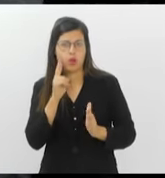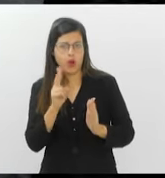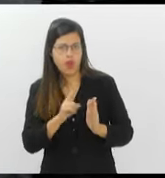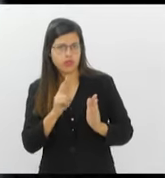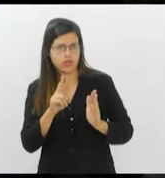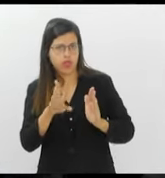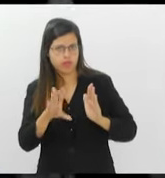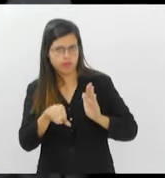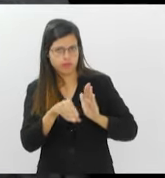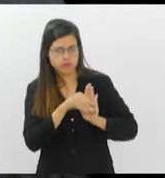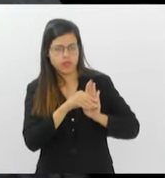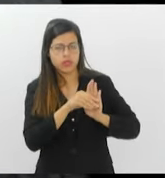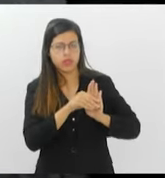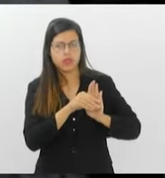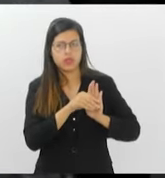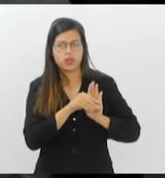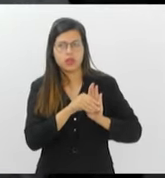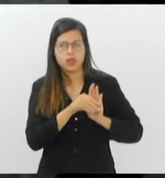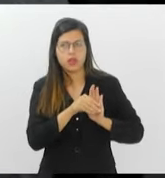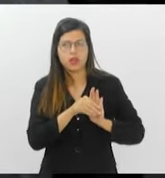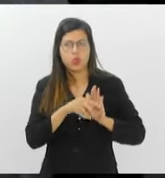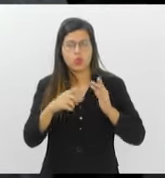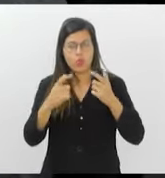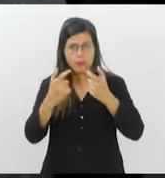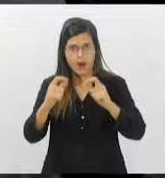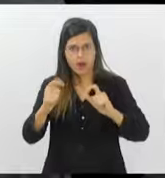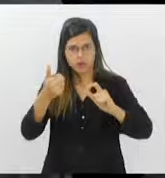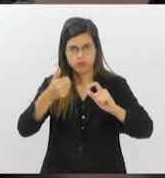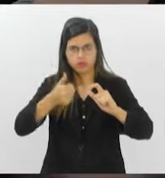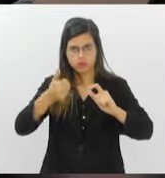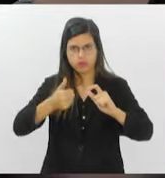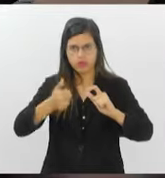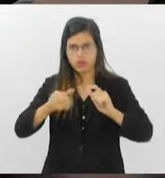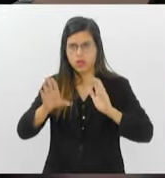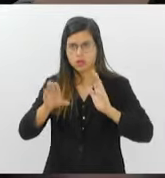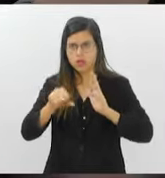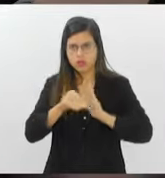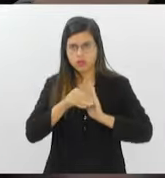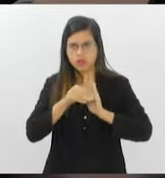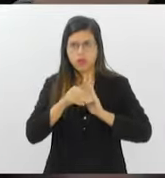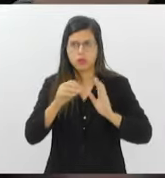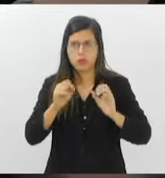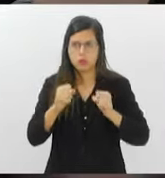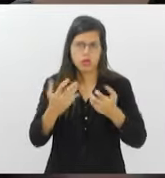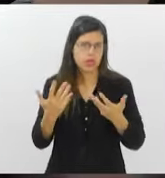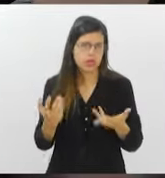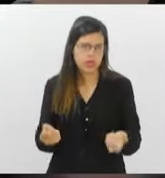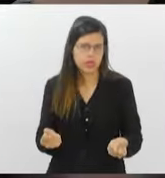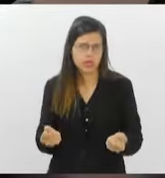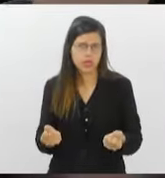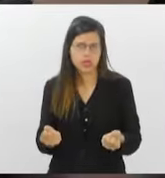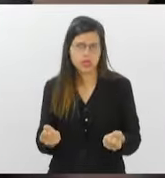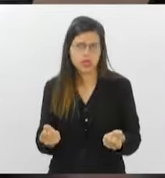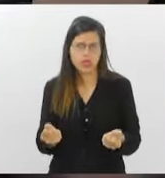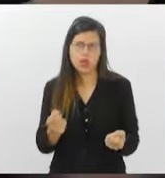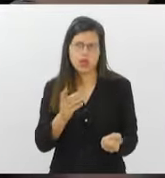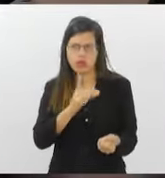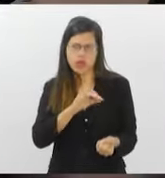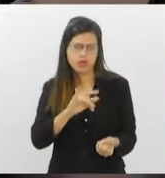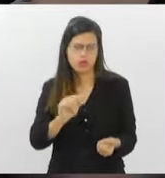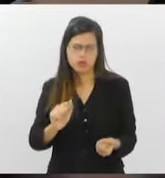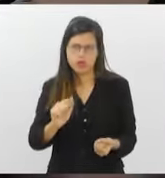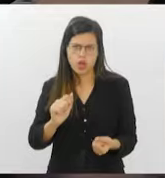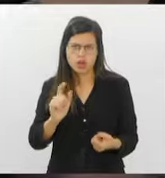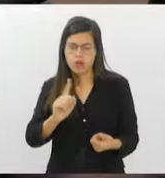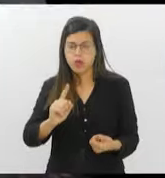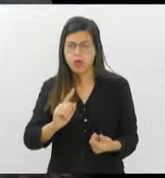e verificasse se no parágrafo primeiro essa emenda não poderia ser acolhida. Não na data, porque a data já ficou claro